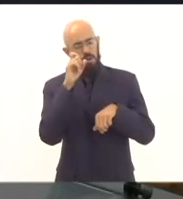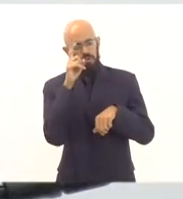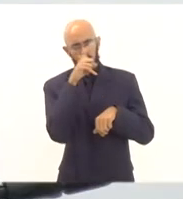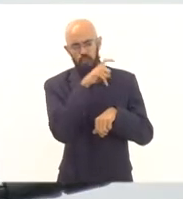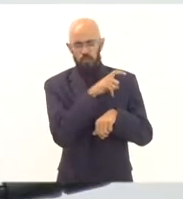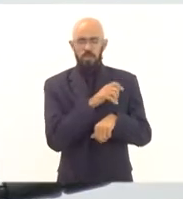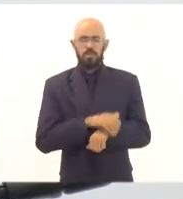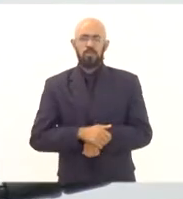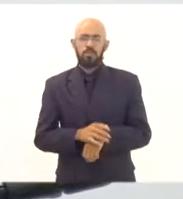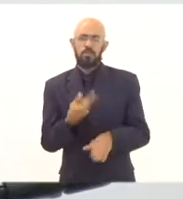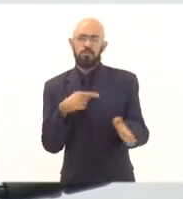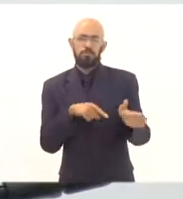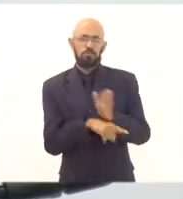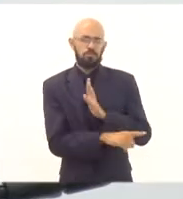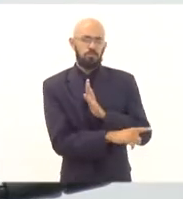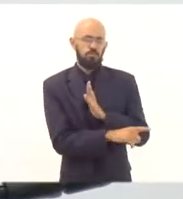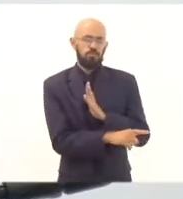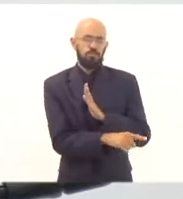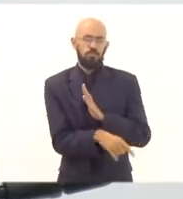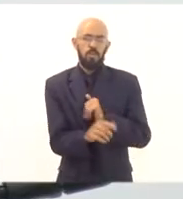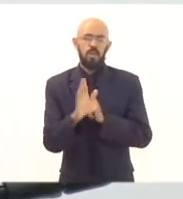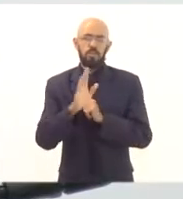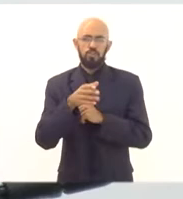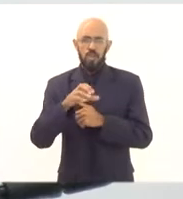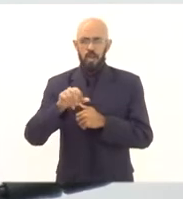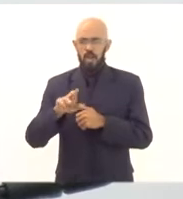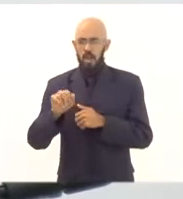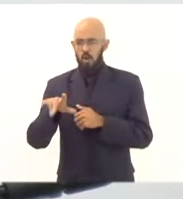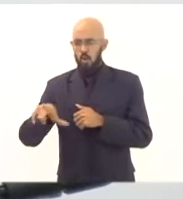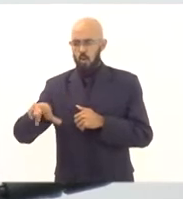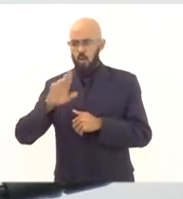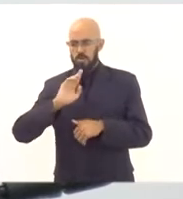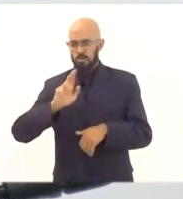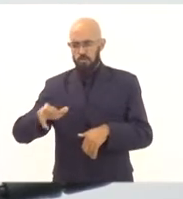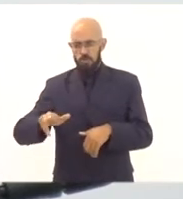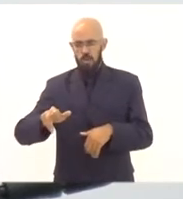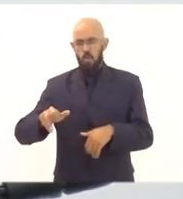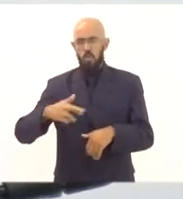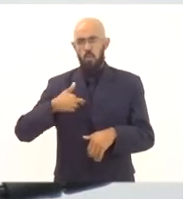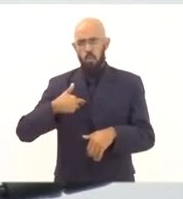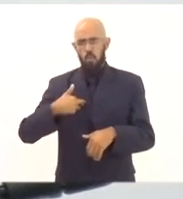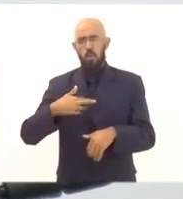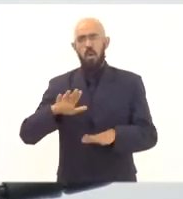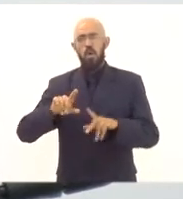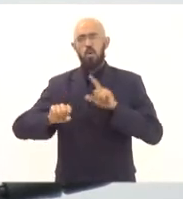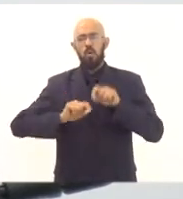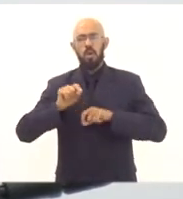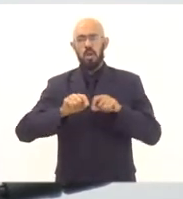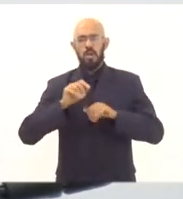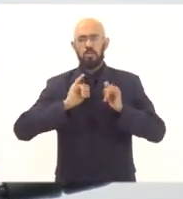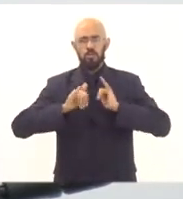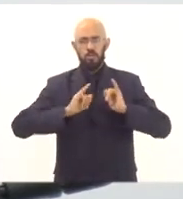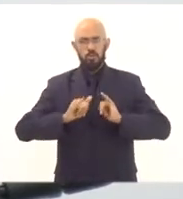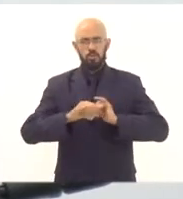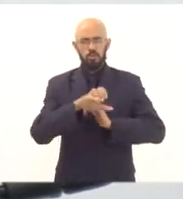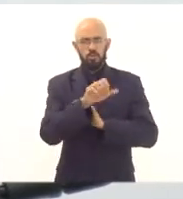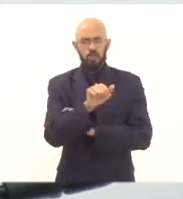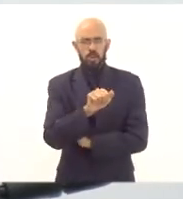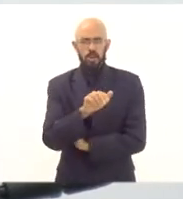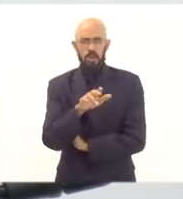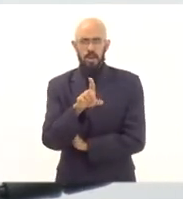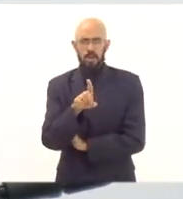já foi já foi dito aqui pela senhora Carolina que os dados do CAD único de